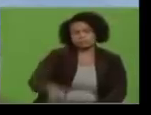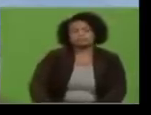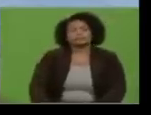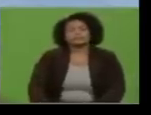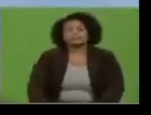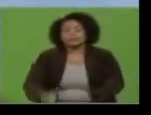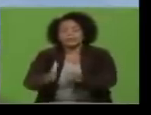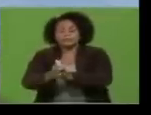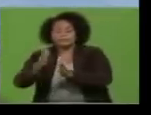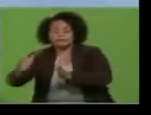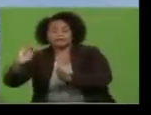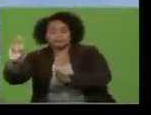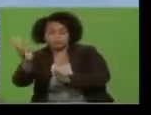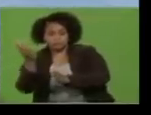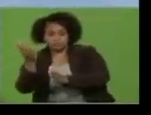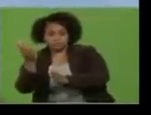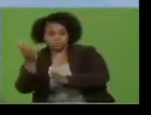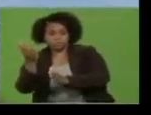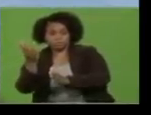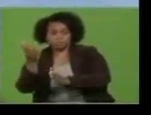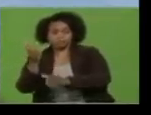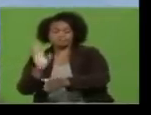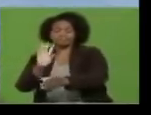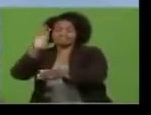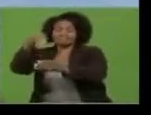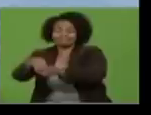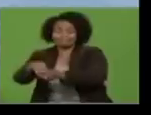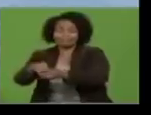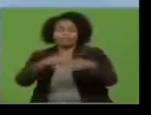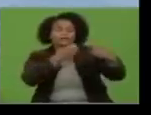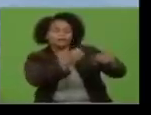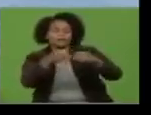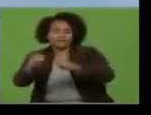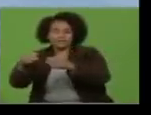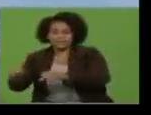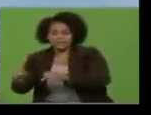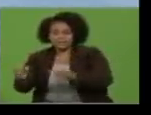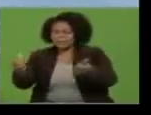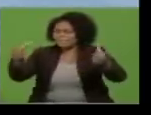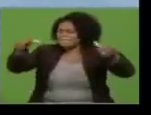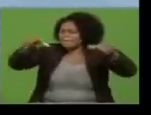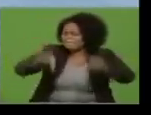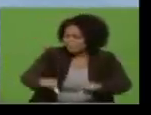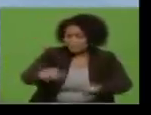Fase 3, em que se inscrevem atividades consideradas de alto risco.